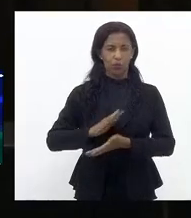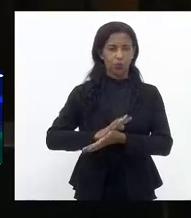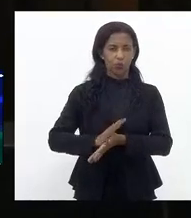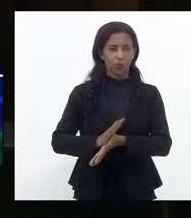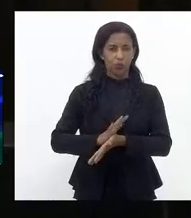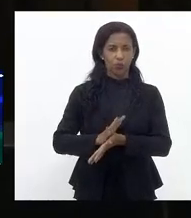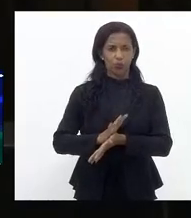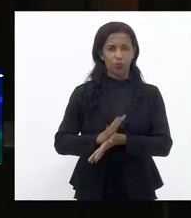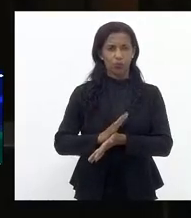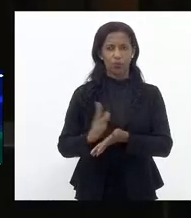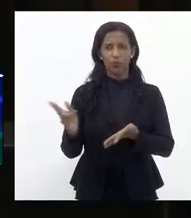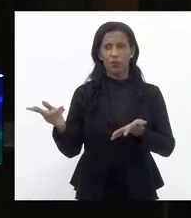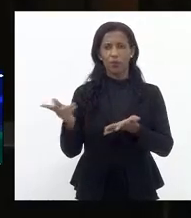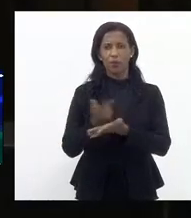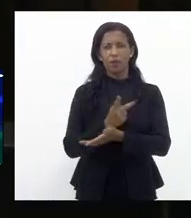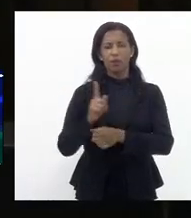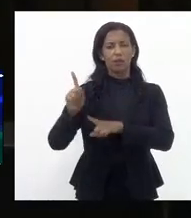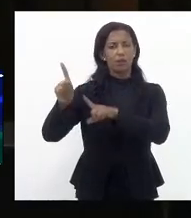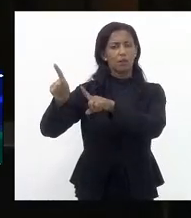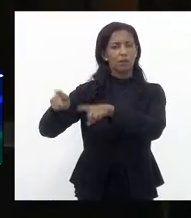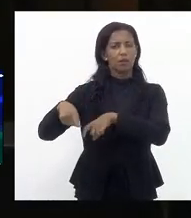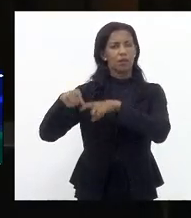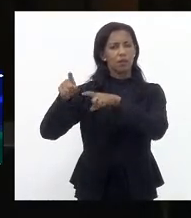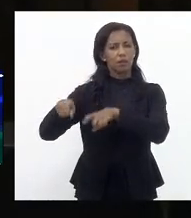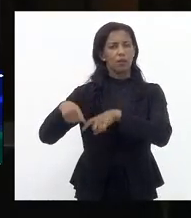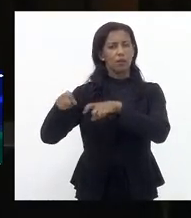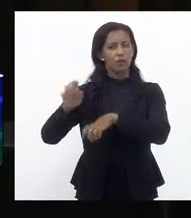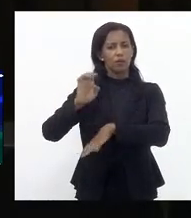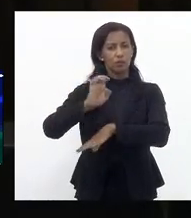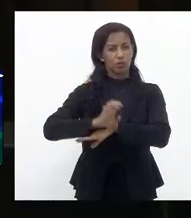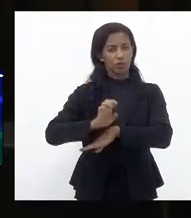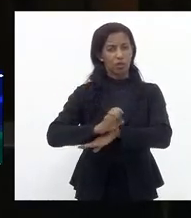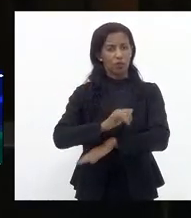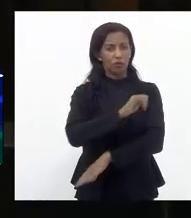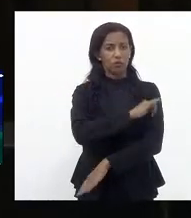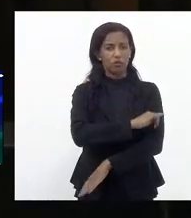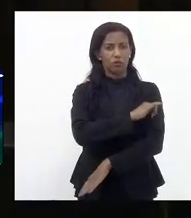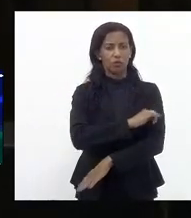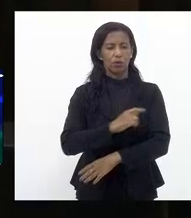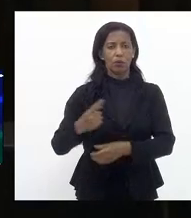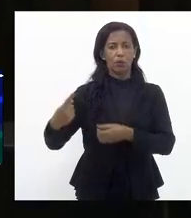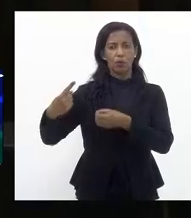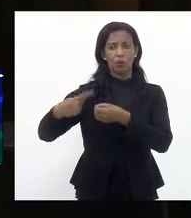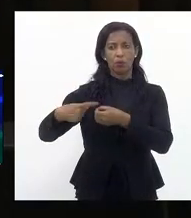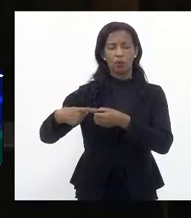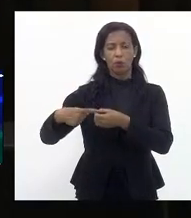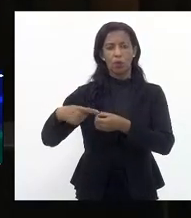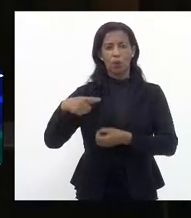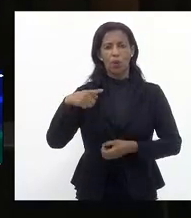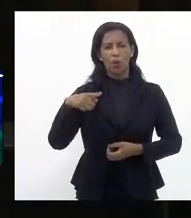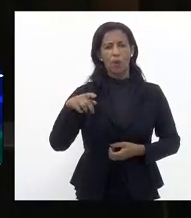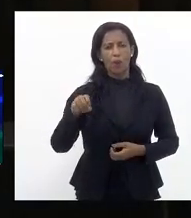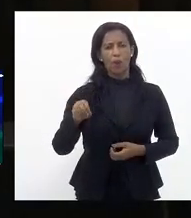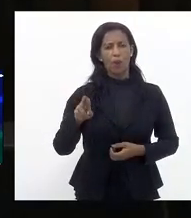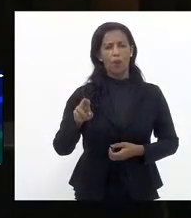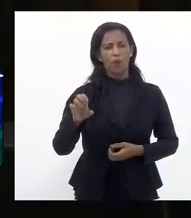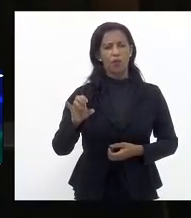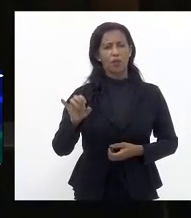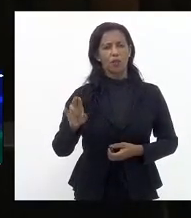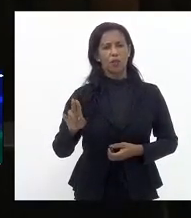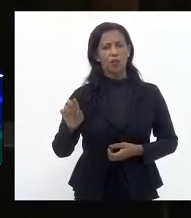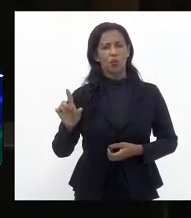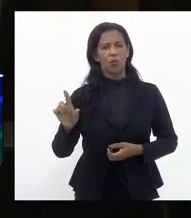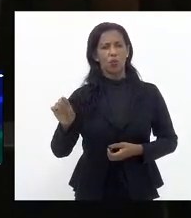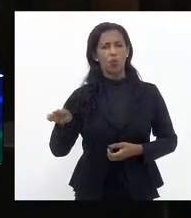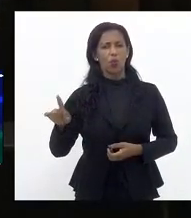que ocorreu ontem no interior do estado do Rio de Janeiro, mais precisamente no município de Porciúncula. O